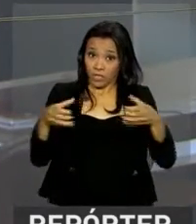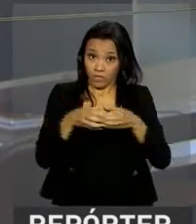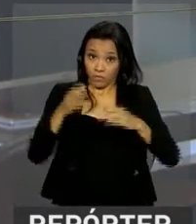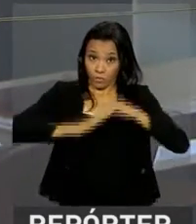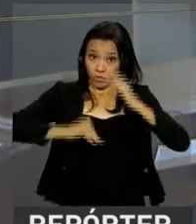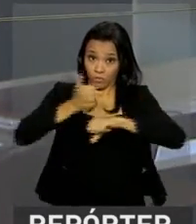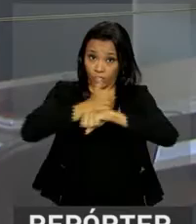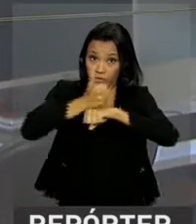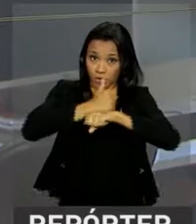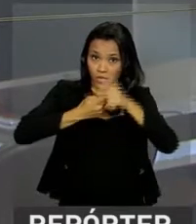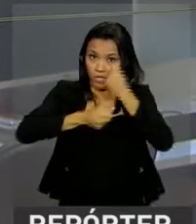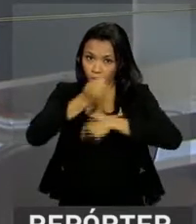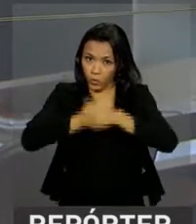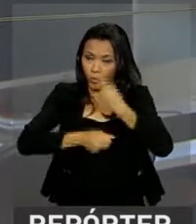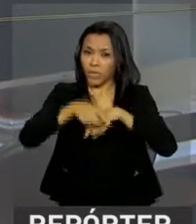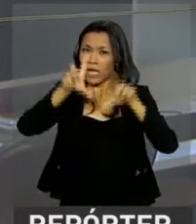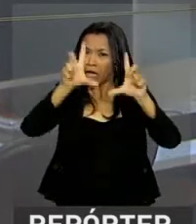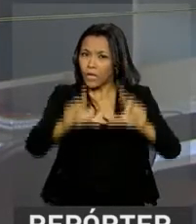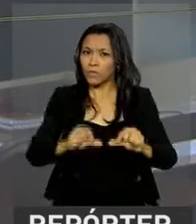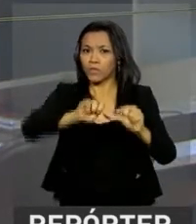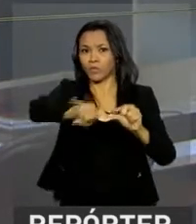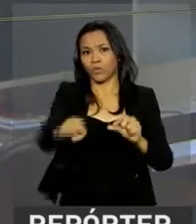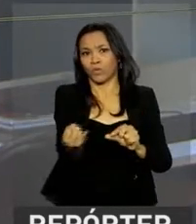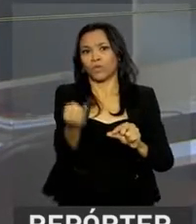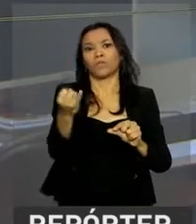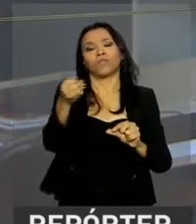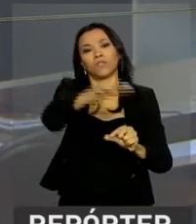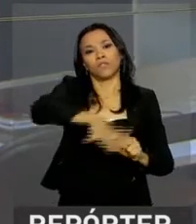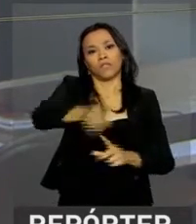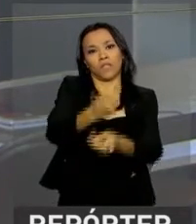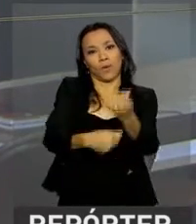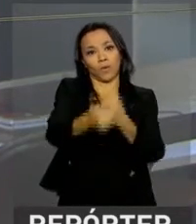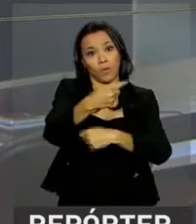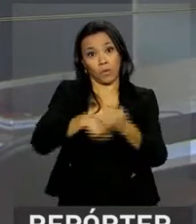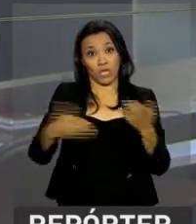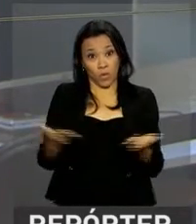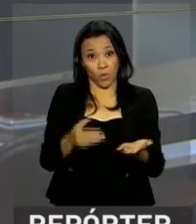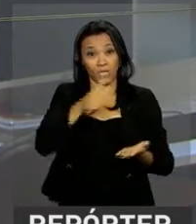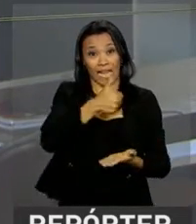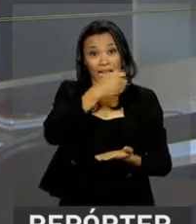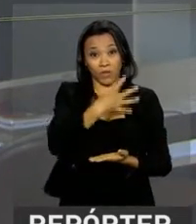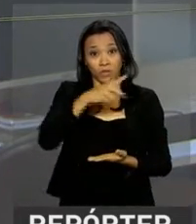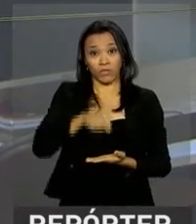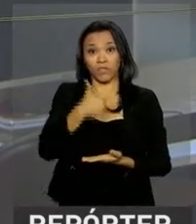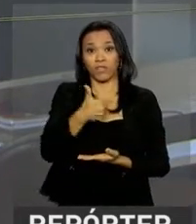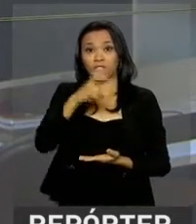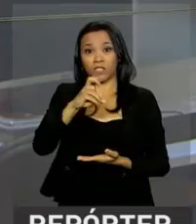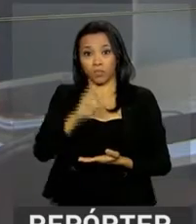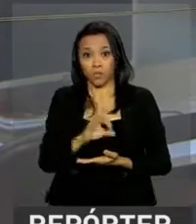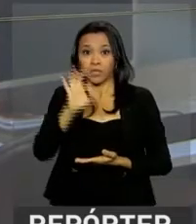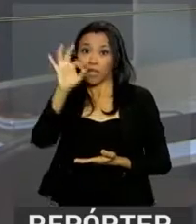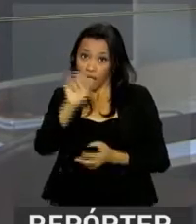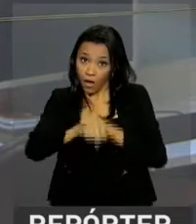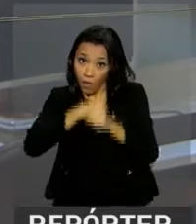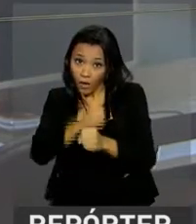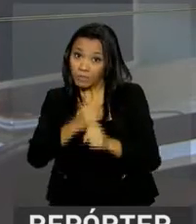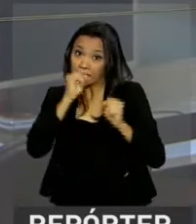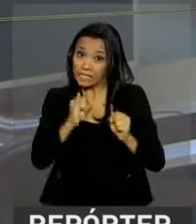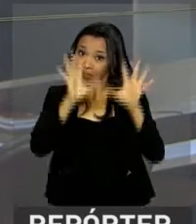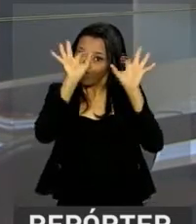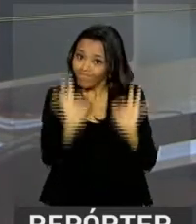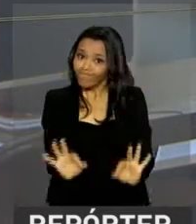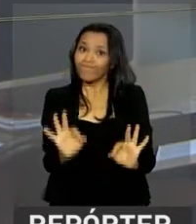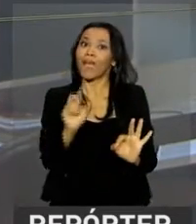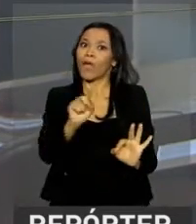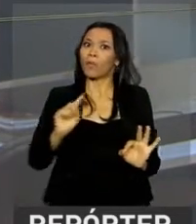mercado financeiro de redução nos juros básicos da economia que atualmente estão em 14,25 por cento ao ano se confirmado será